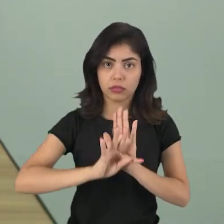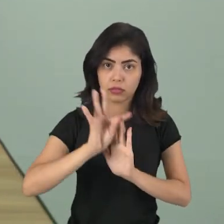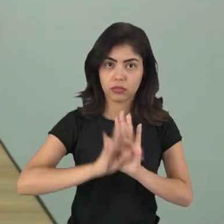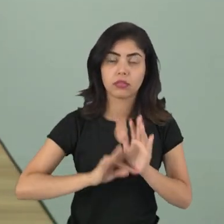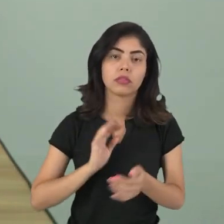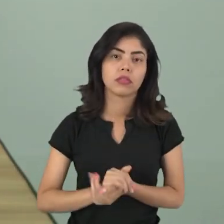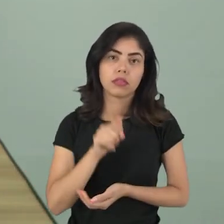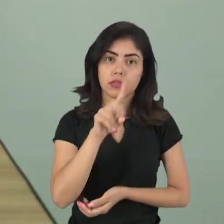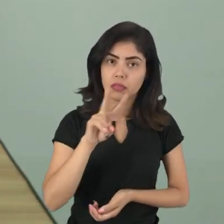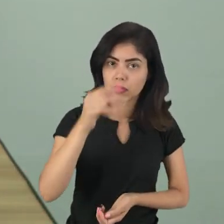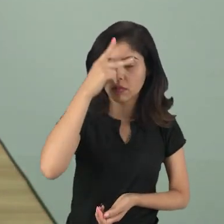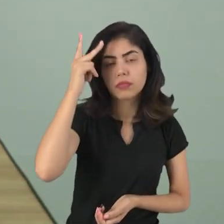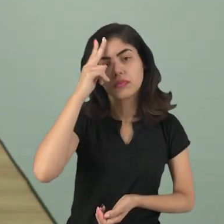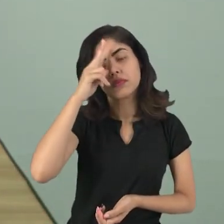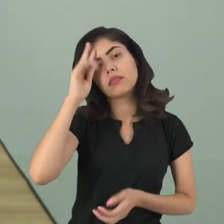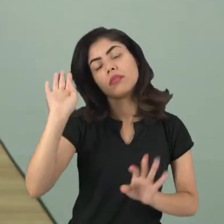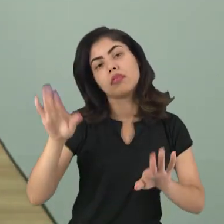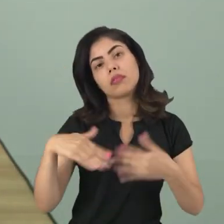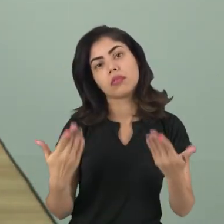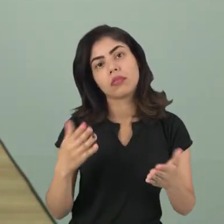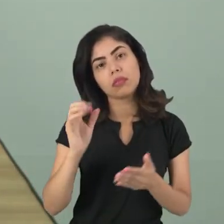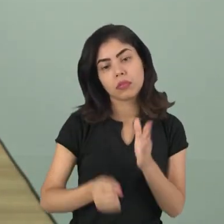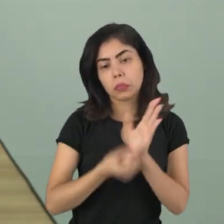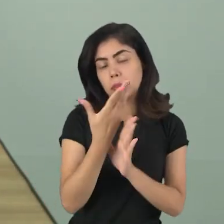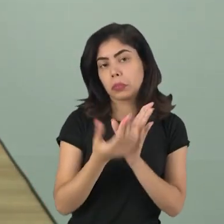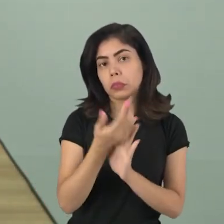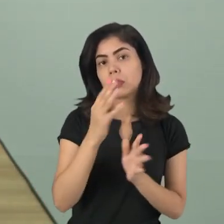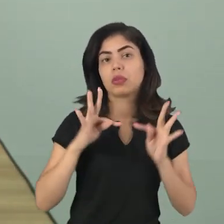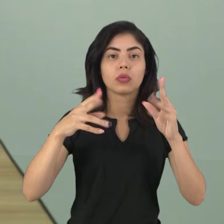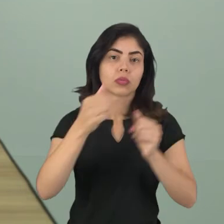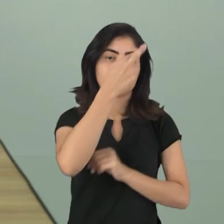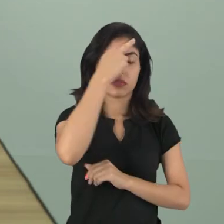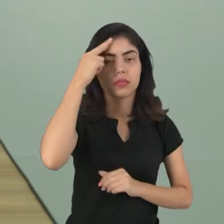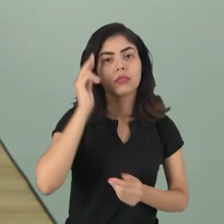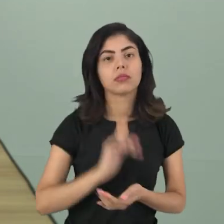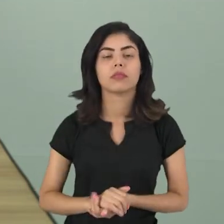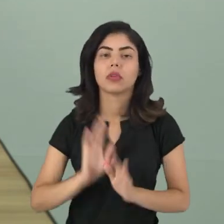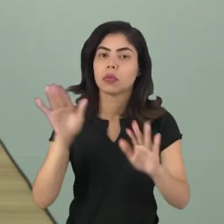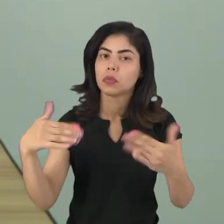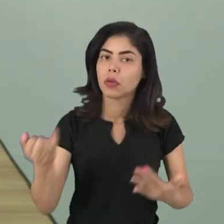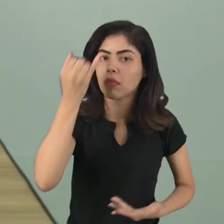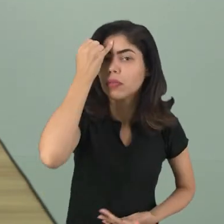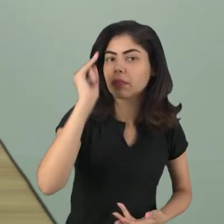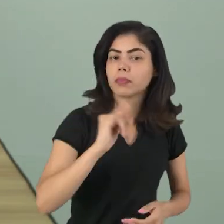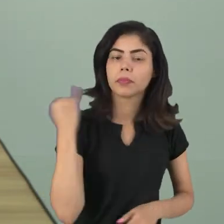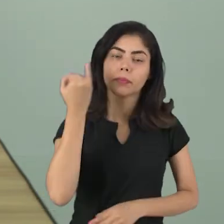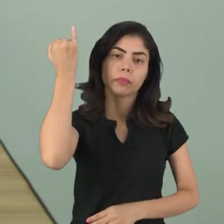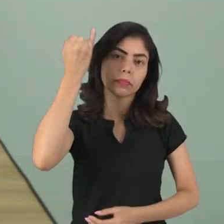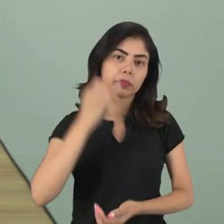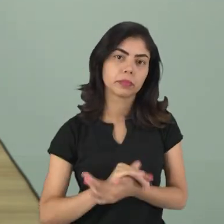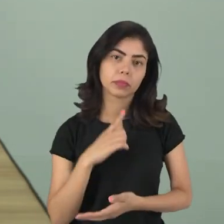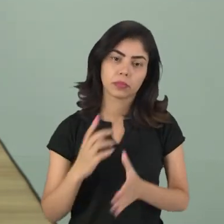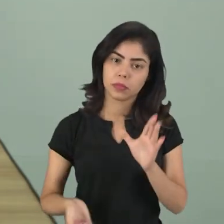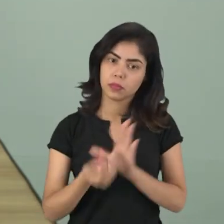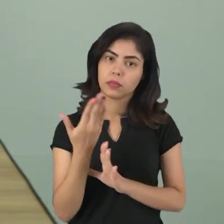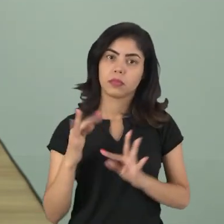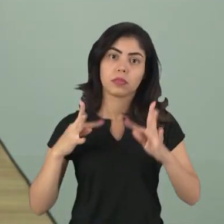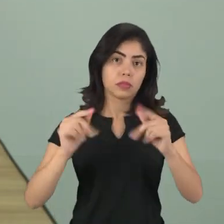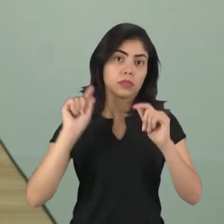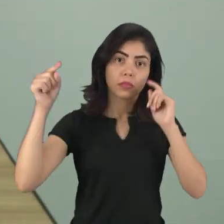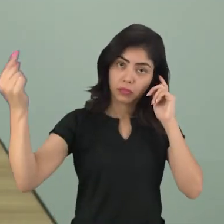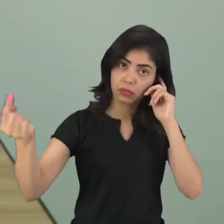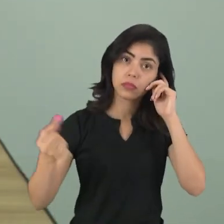desaparecimento da floresta atlântica, exatamente, né, ela foi devastada, ela foi desaparecendo